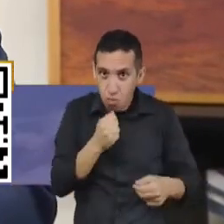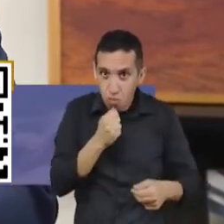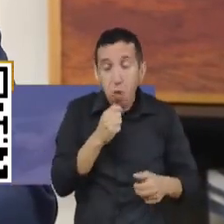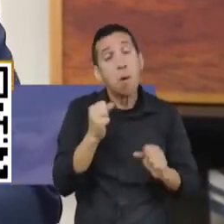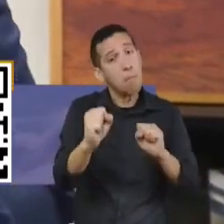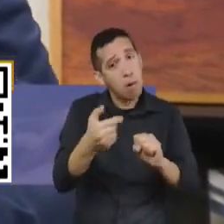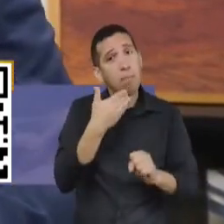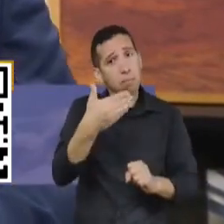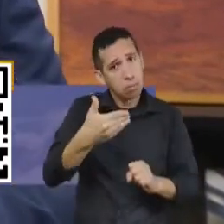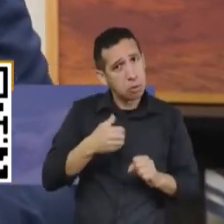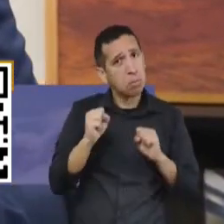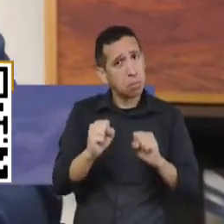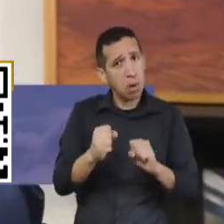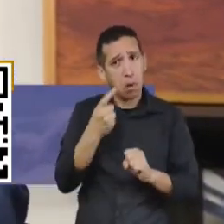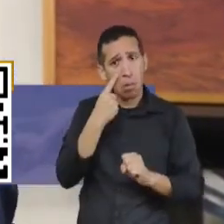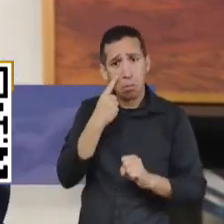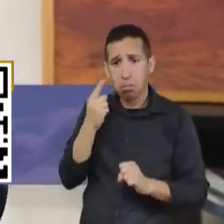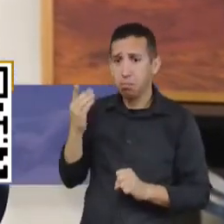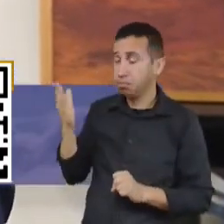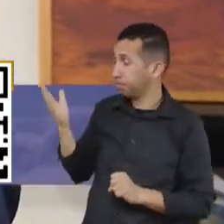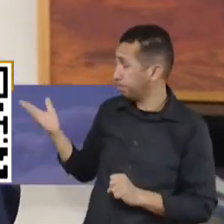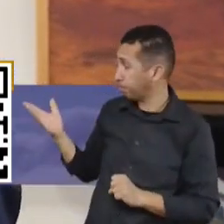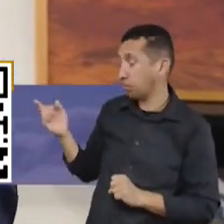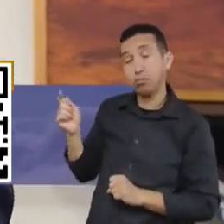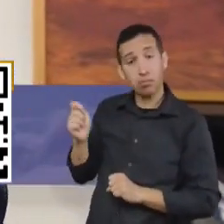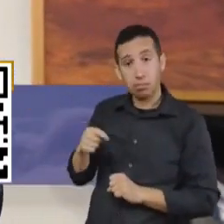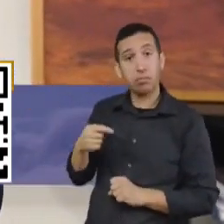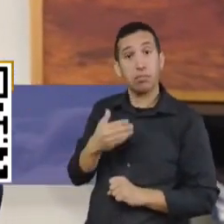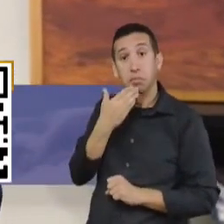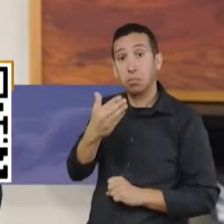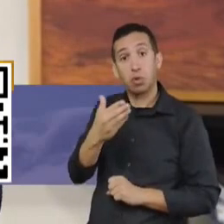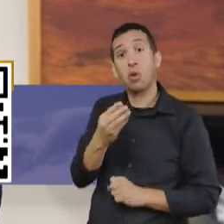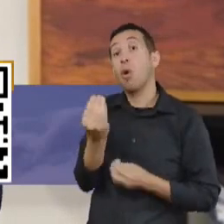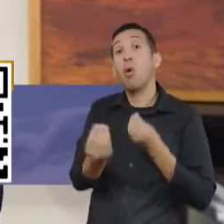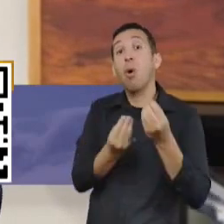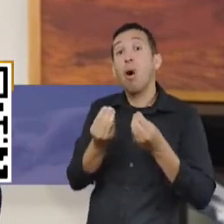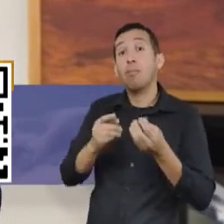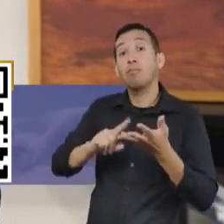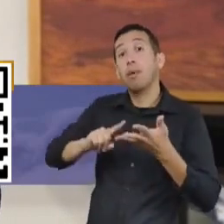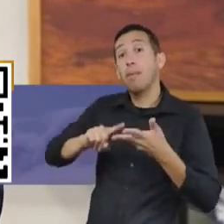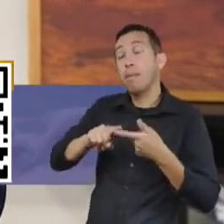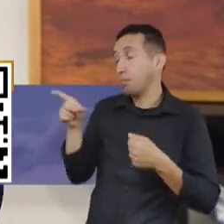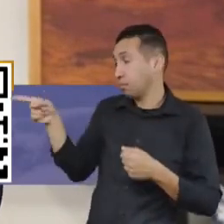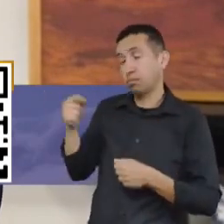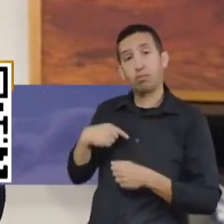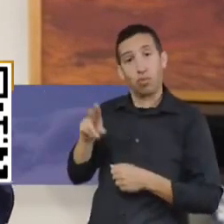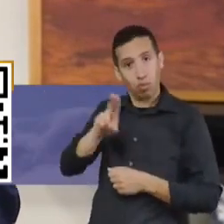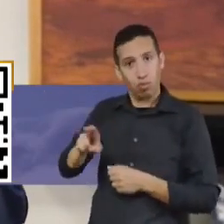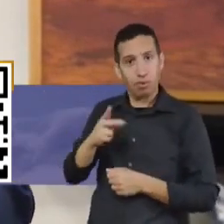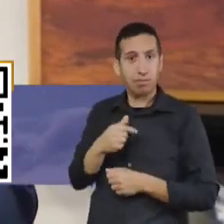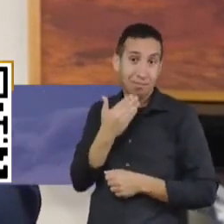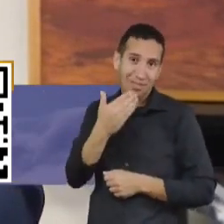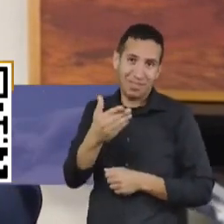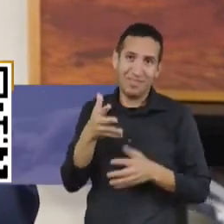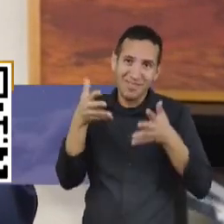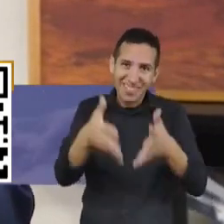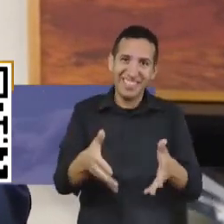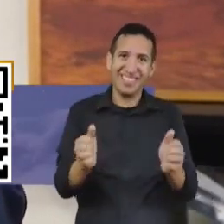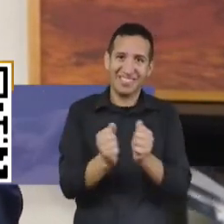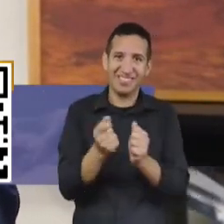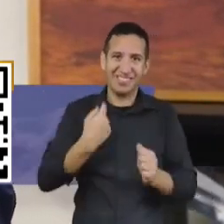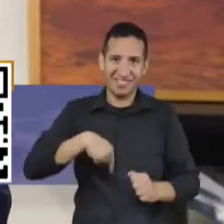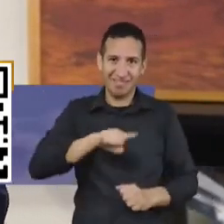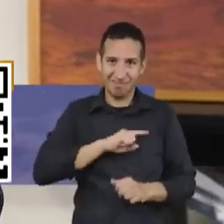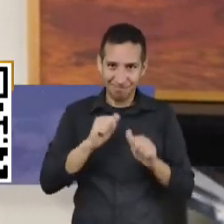você pode nos pedir aparece na sua tela aí as opções para você conseguir esse manual para você então participar